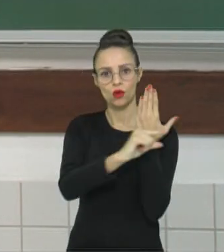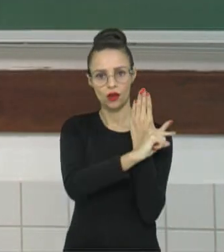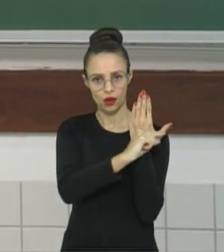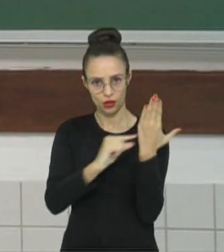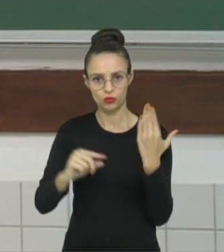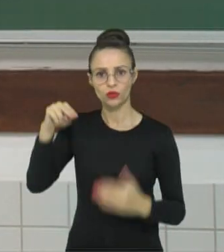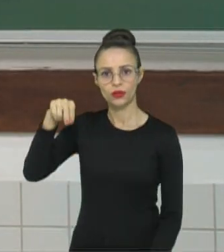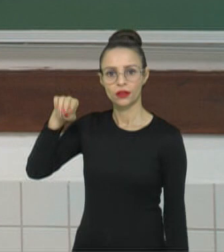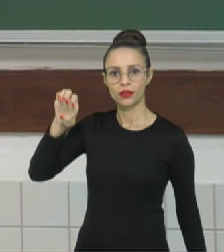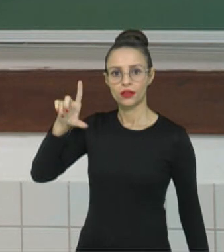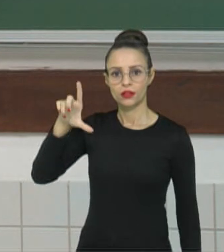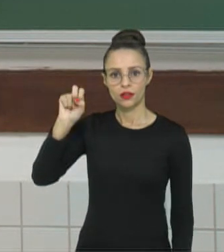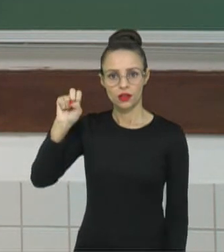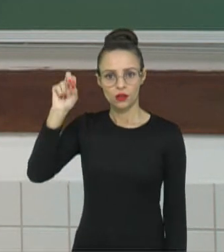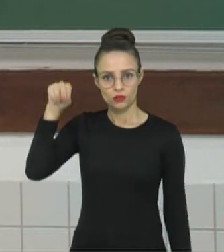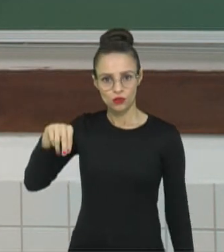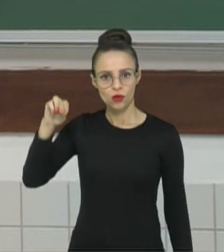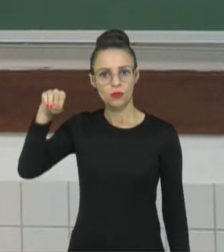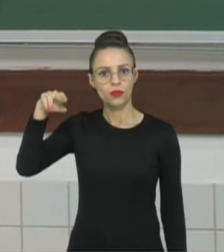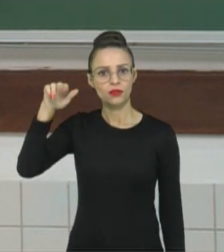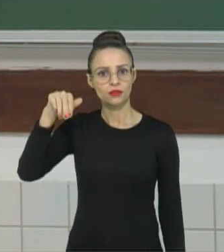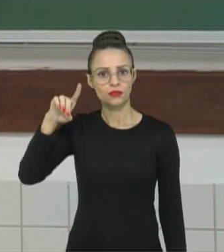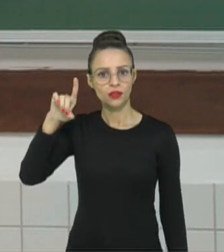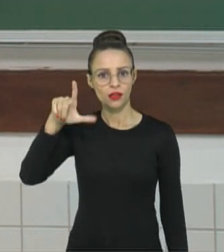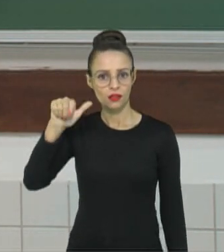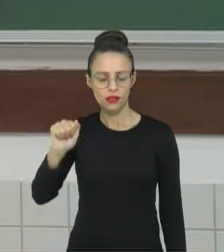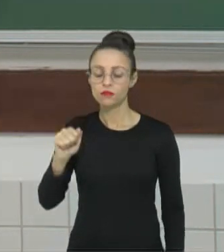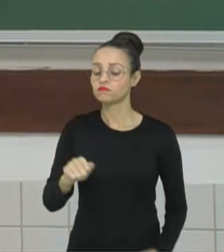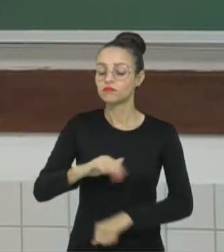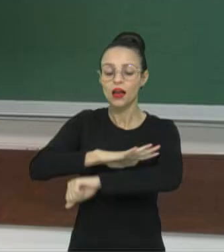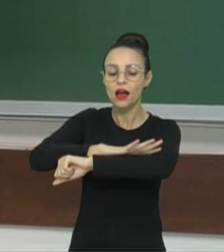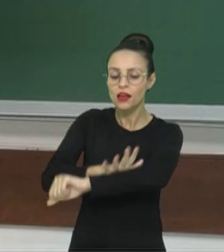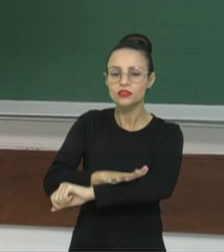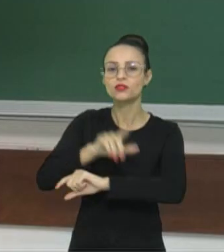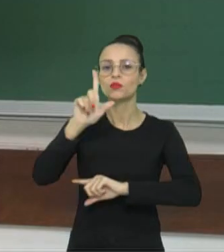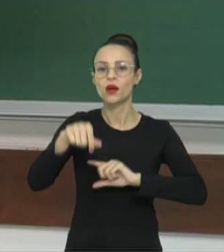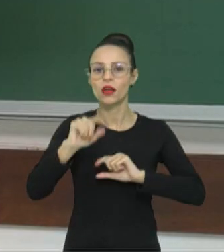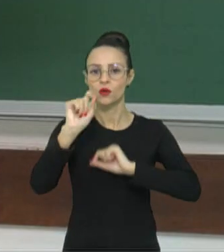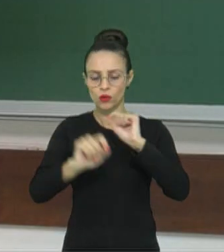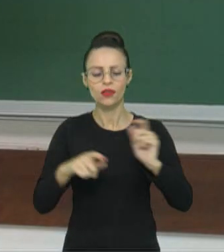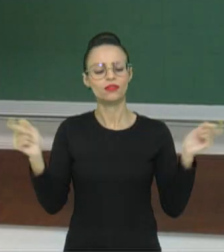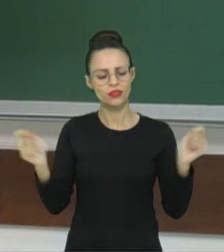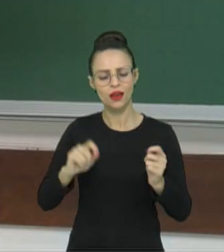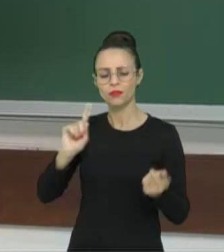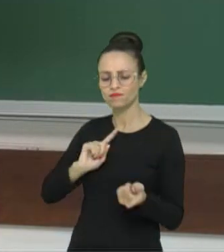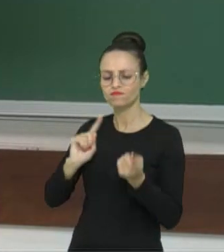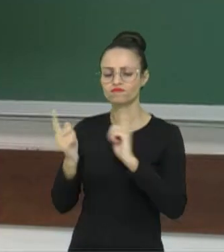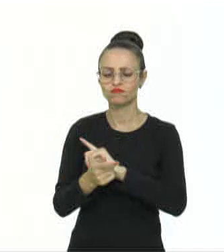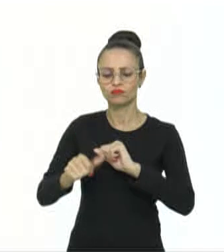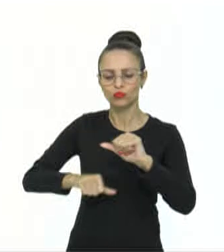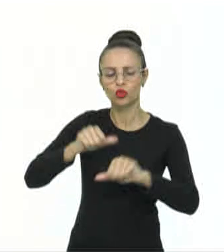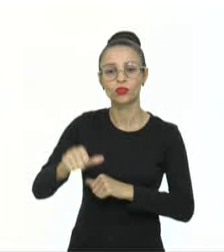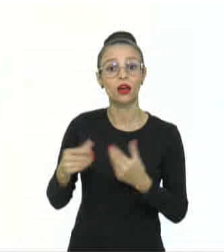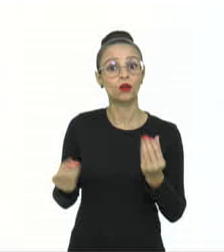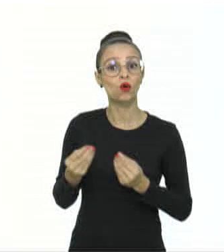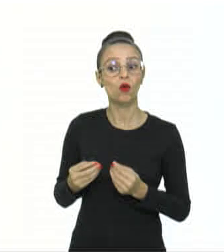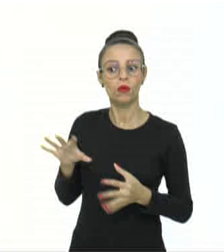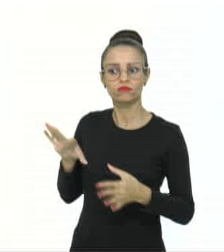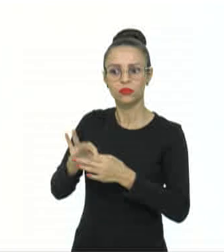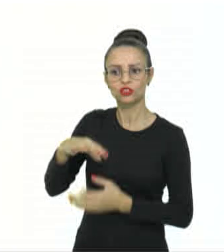Nelson Mandela, o que é o racismo? Coloquei para vocês que ele é reversível a partir das formas